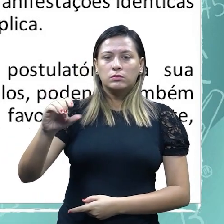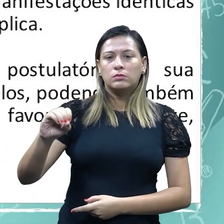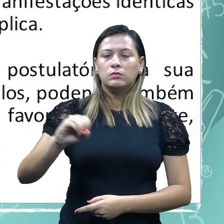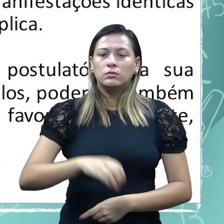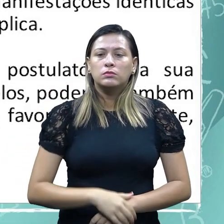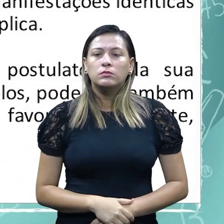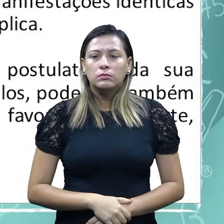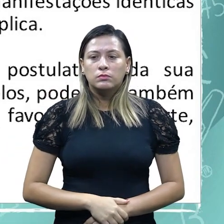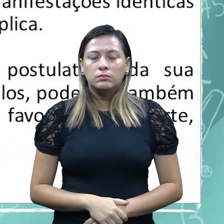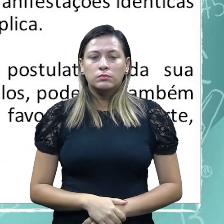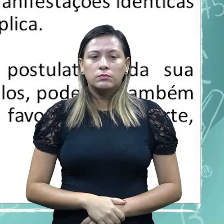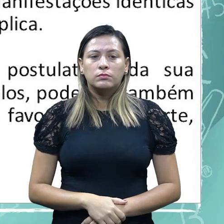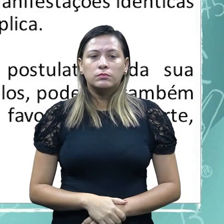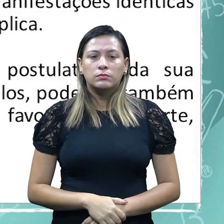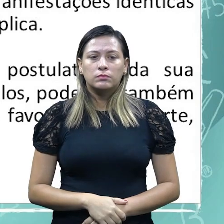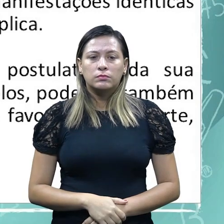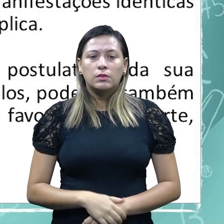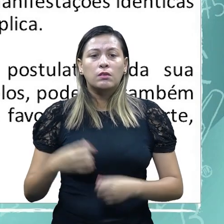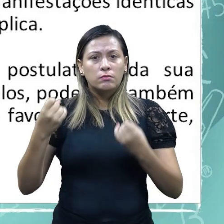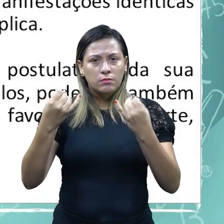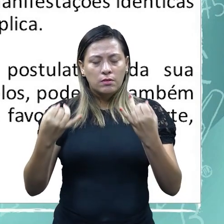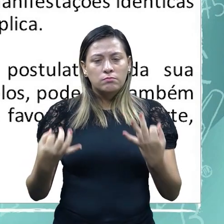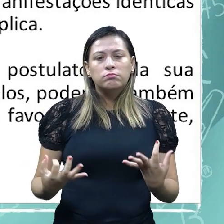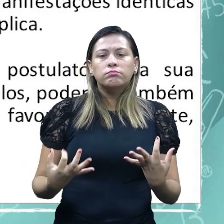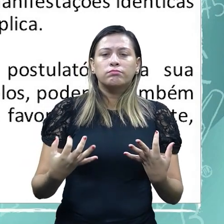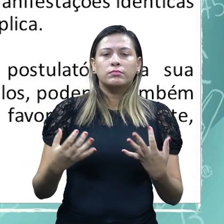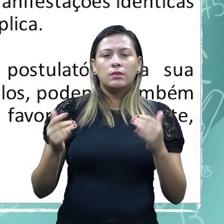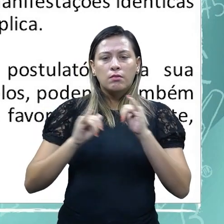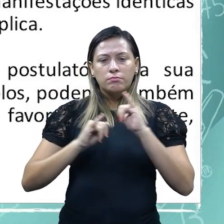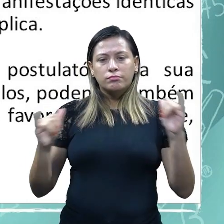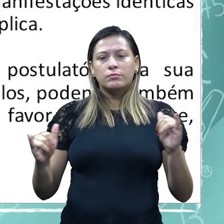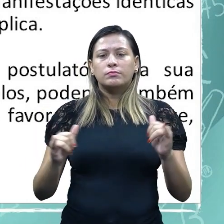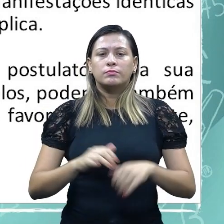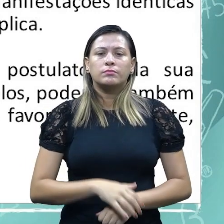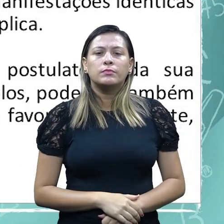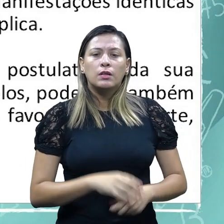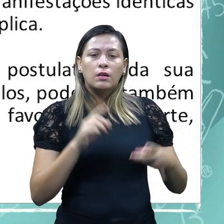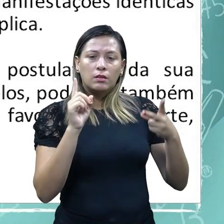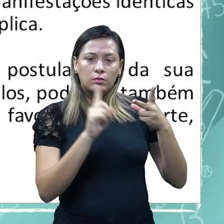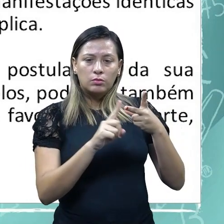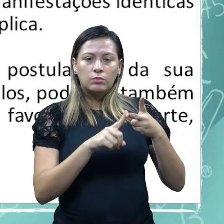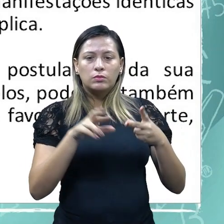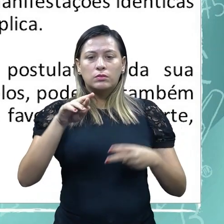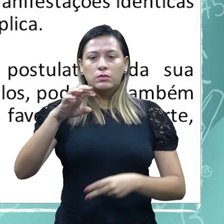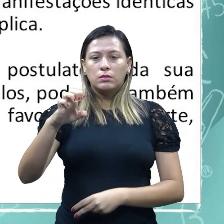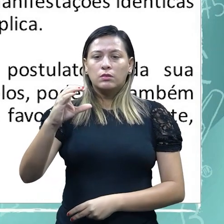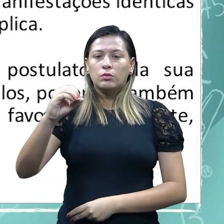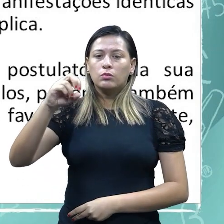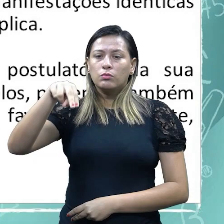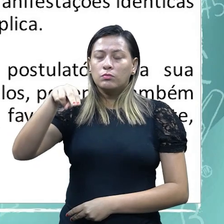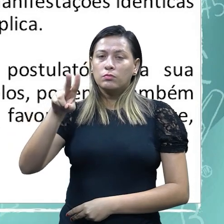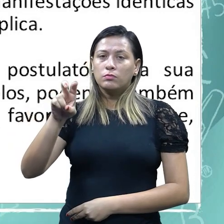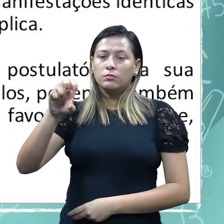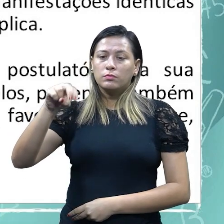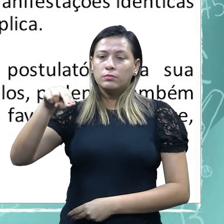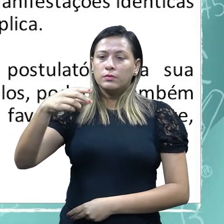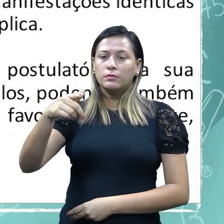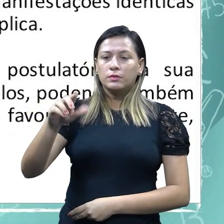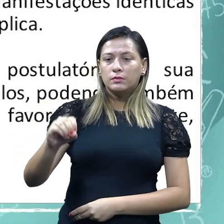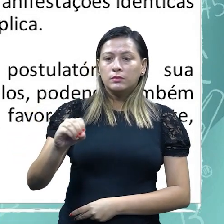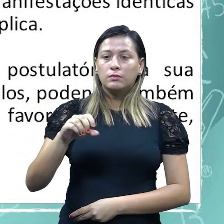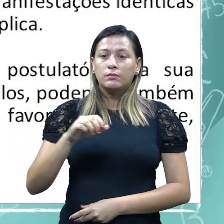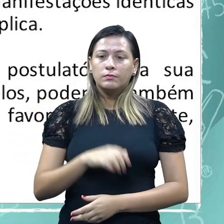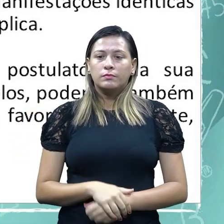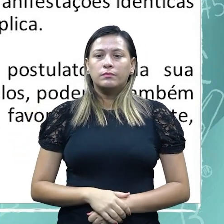defesa, né, com base nos argumentos da petição inicial. Segunda modalidade de resposta, reconvenção. Ele